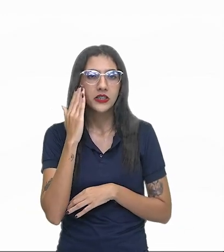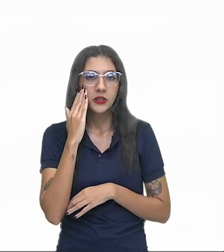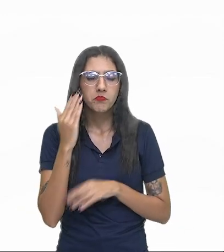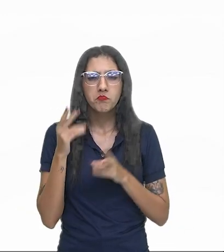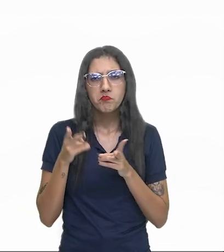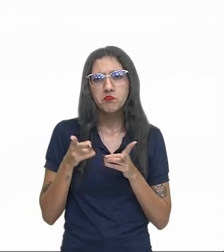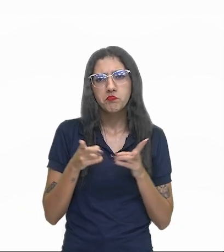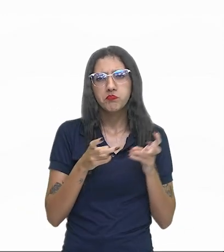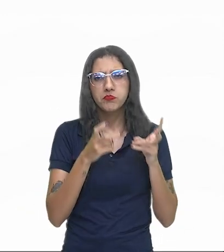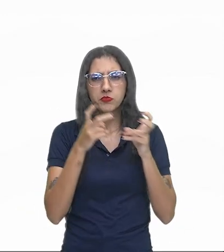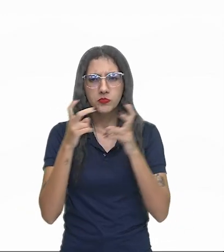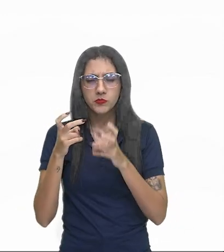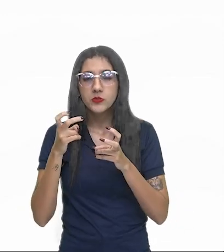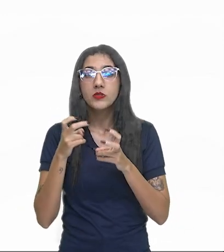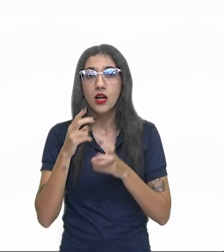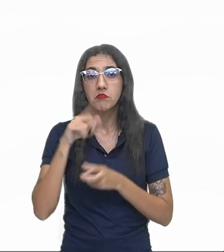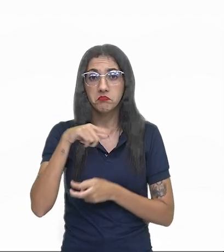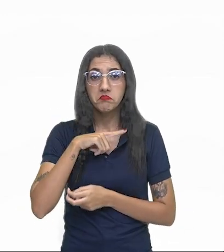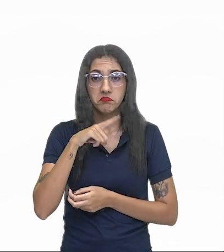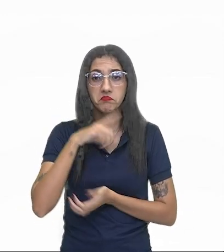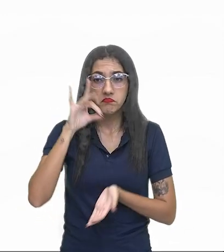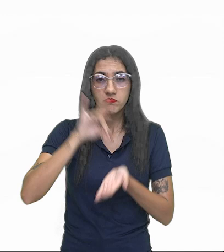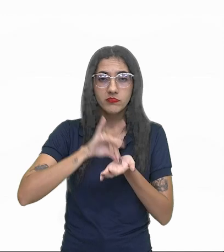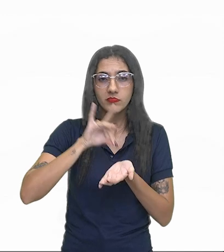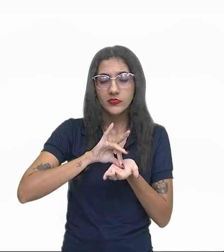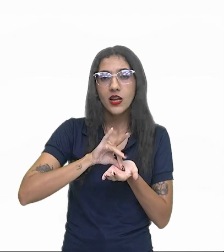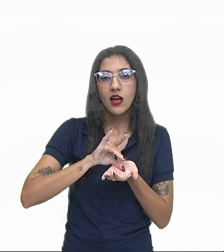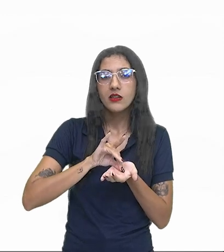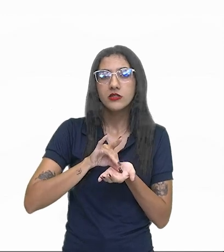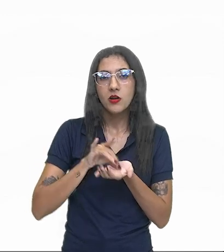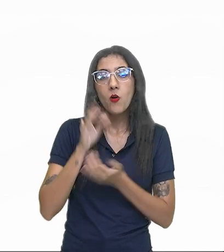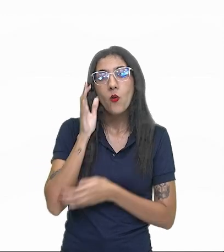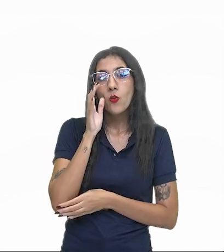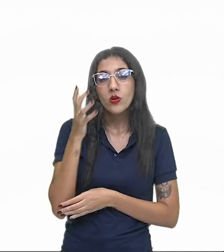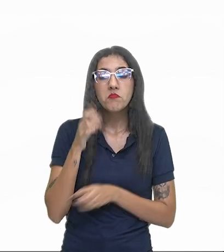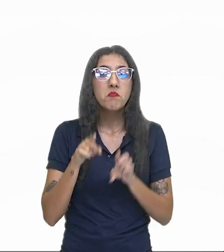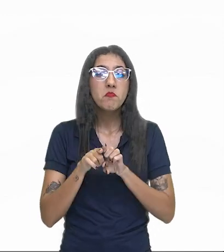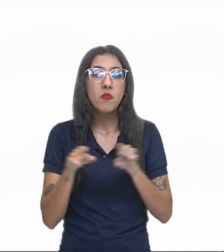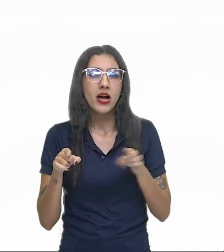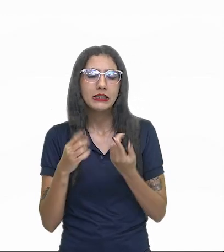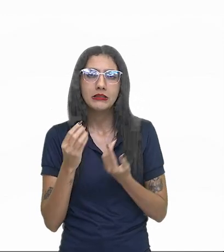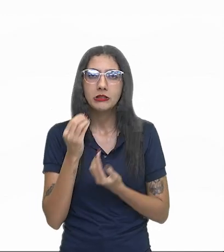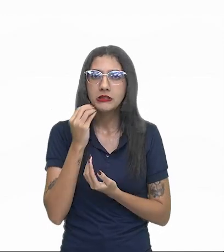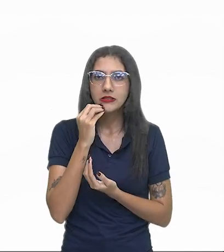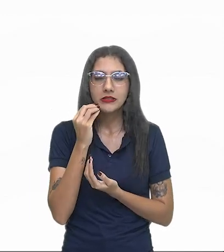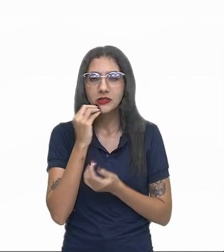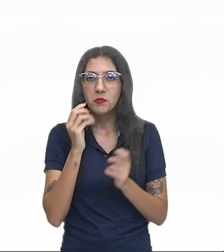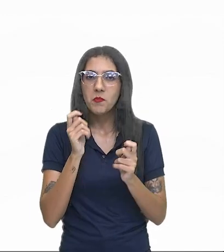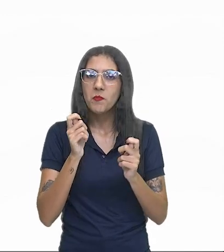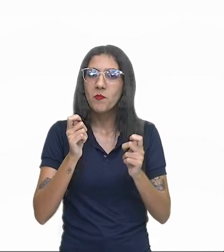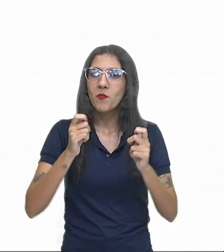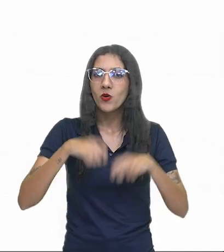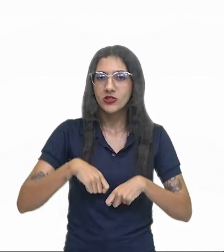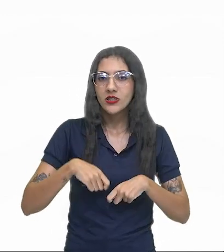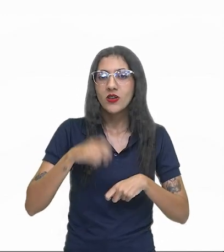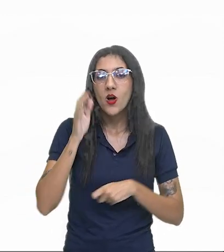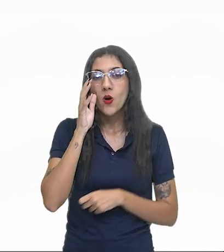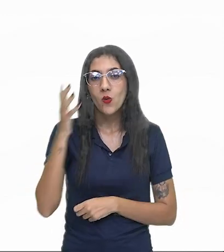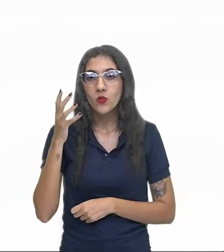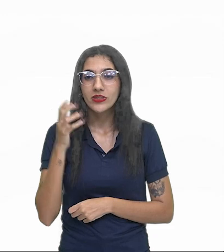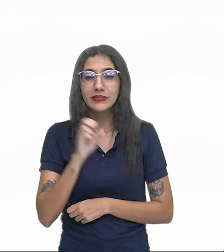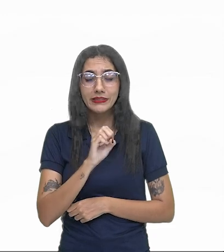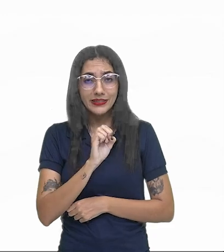que é real, mas também o que poderia se tornar real se assim